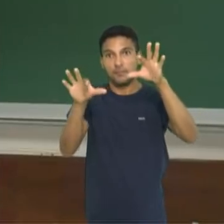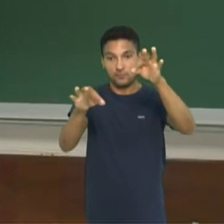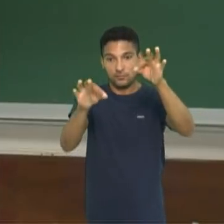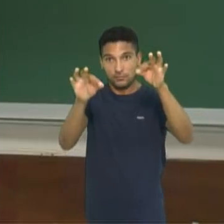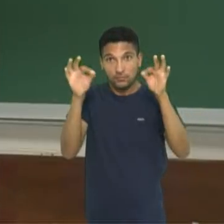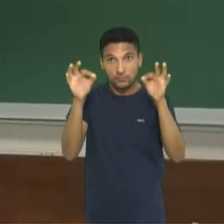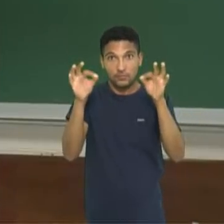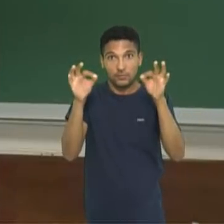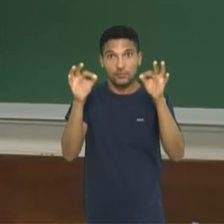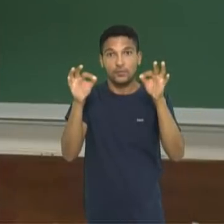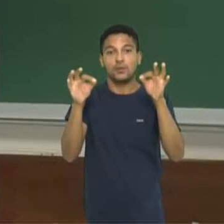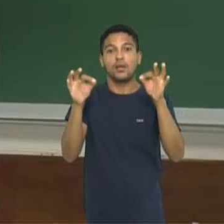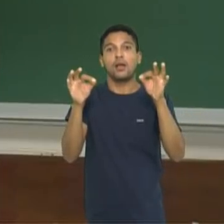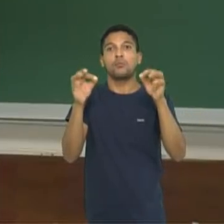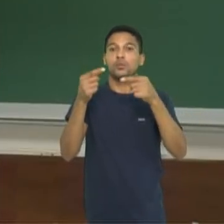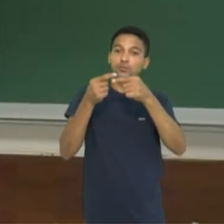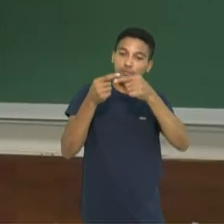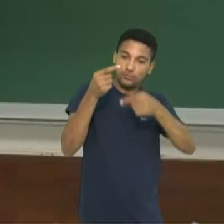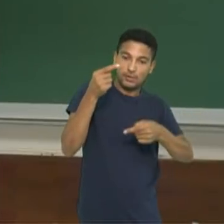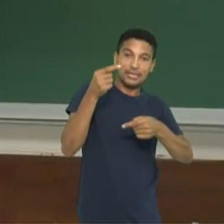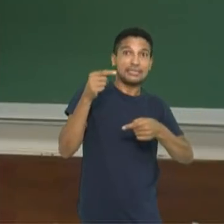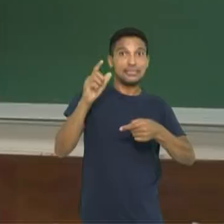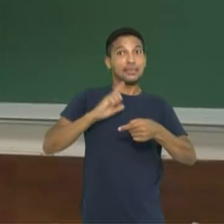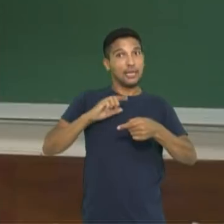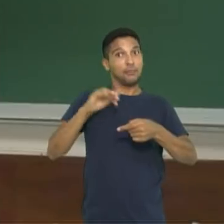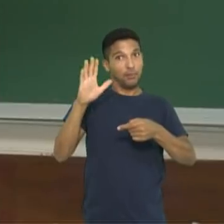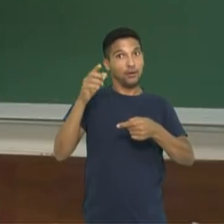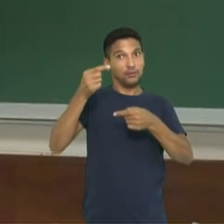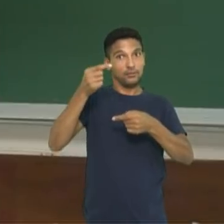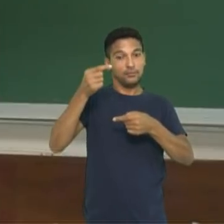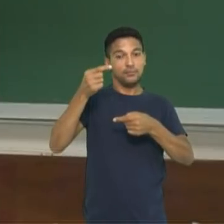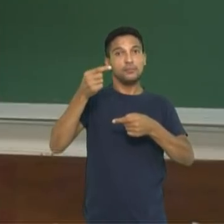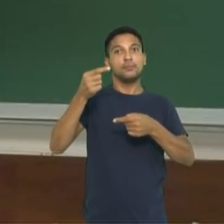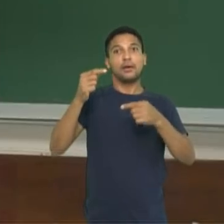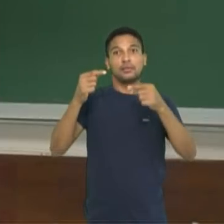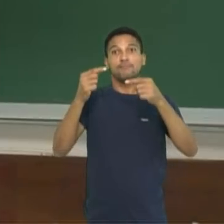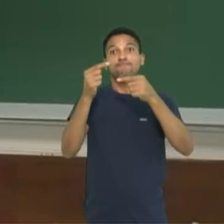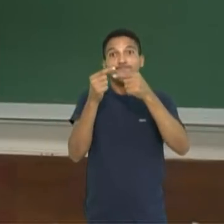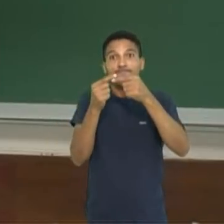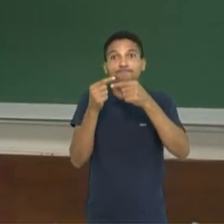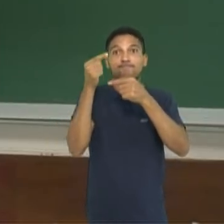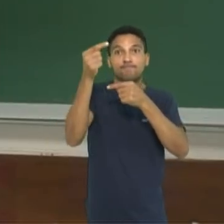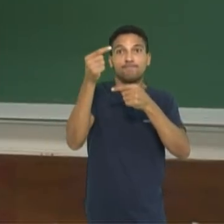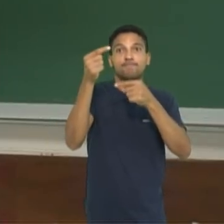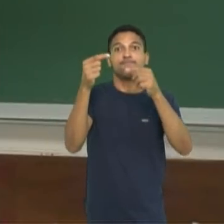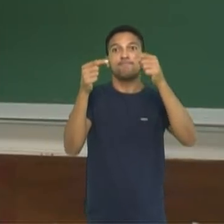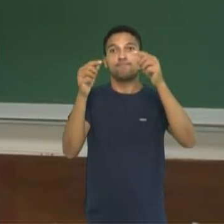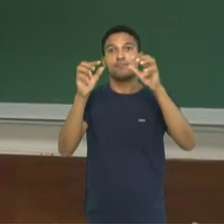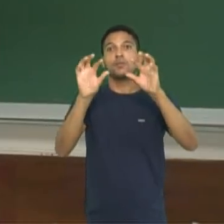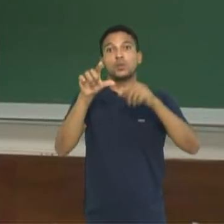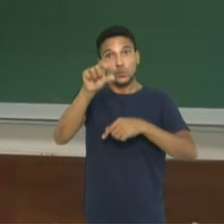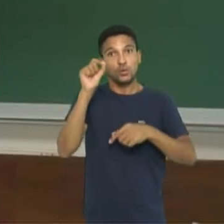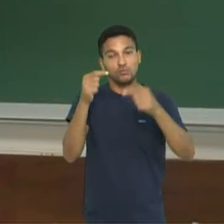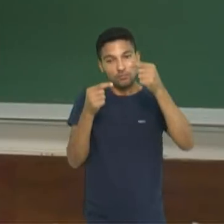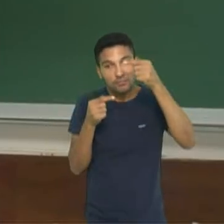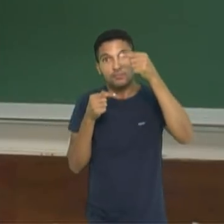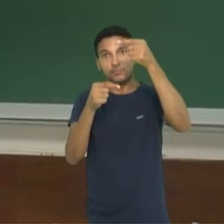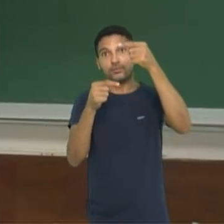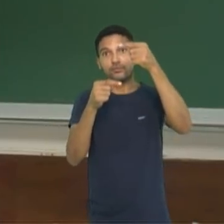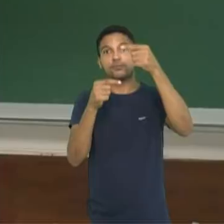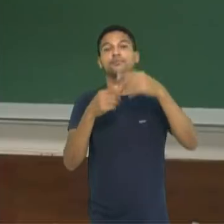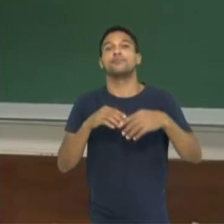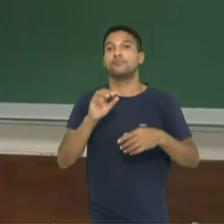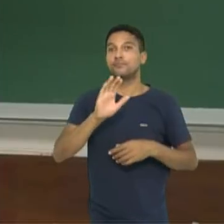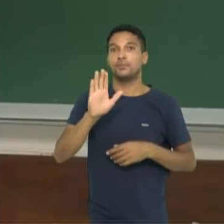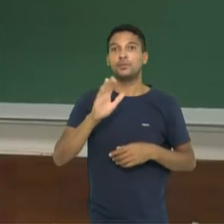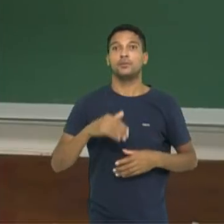Então, parabéns para quem conseguiu aí sacar, né, esse jogo de citação ali dentro de um texto, né, informativo, dentro de um outro